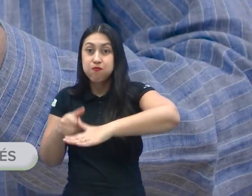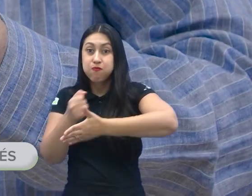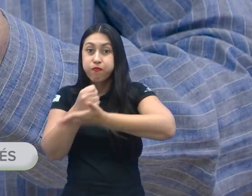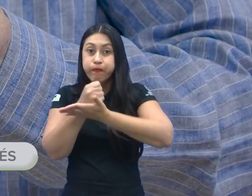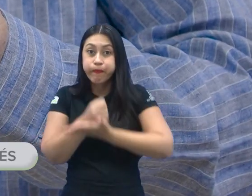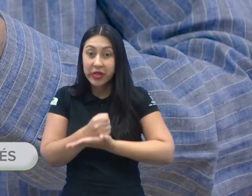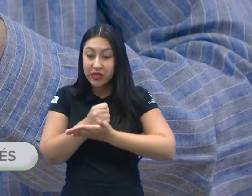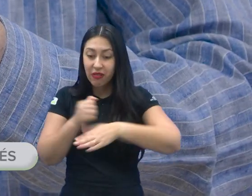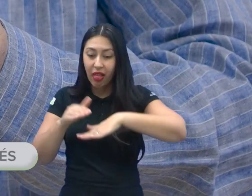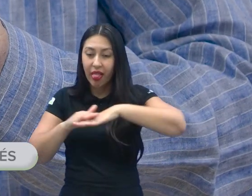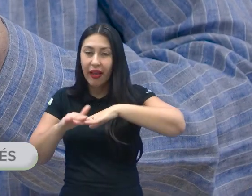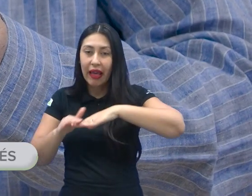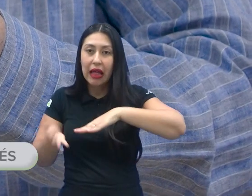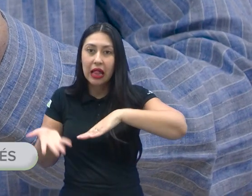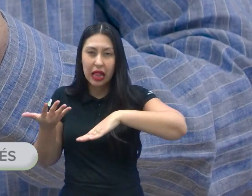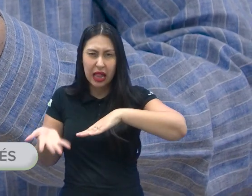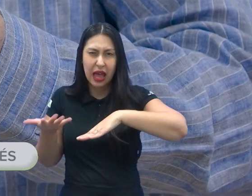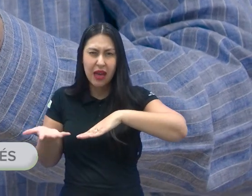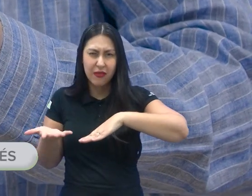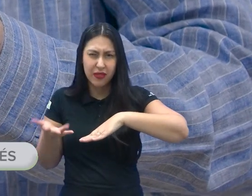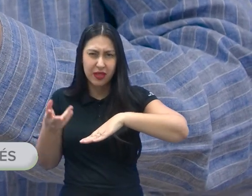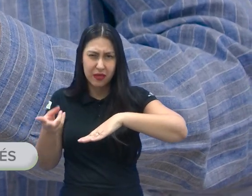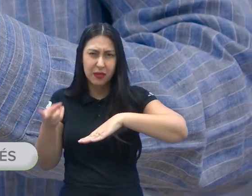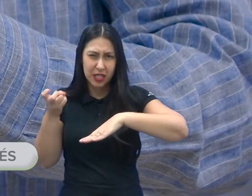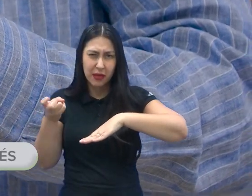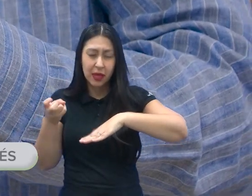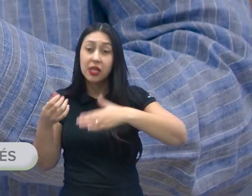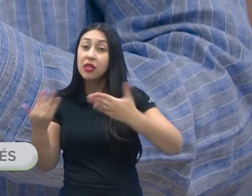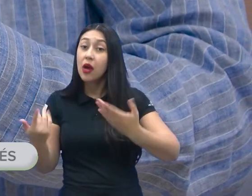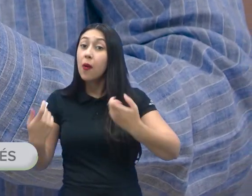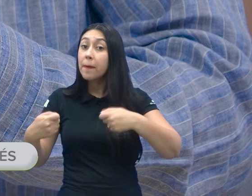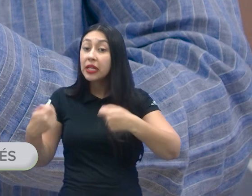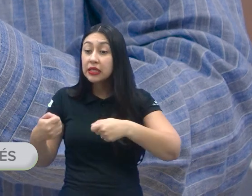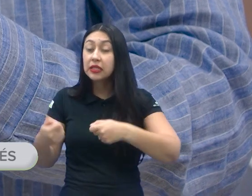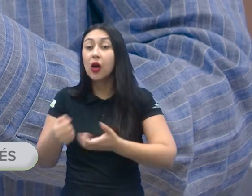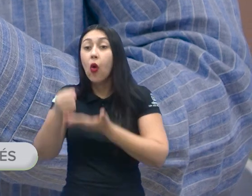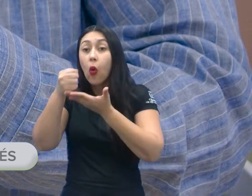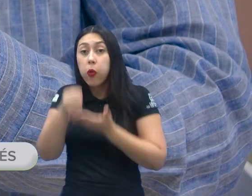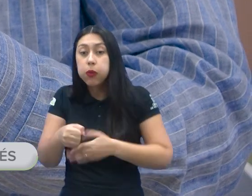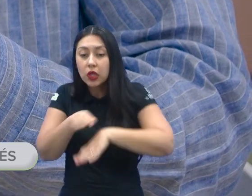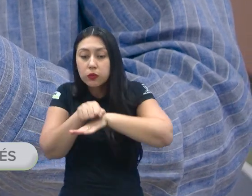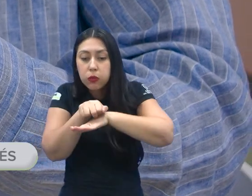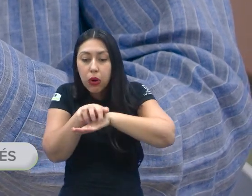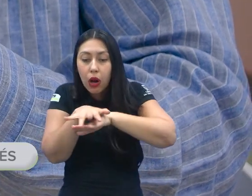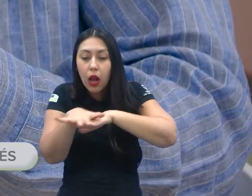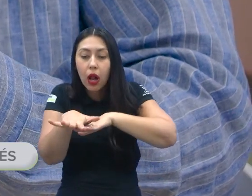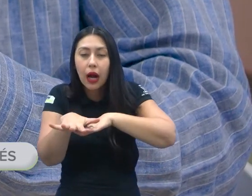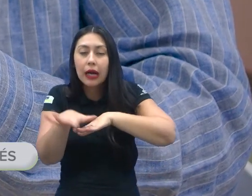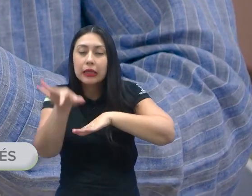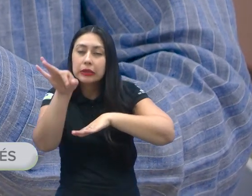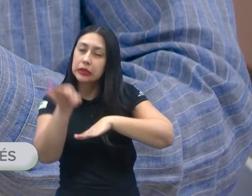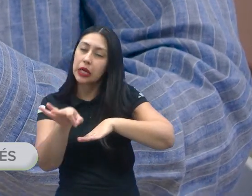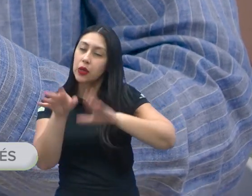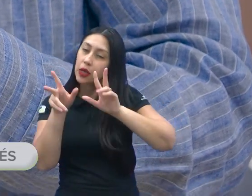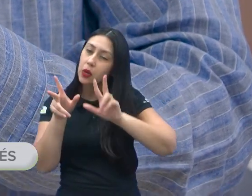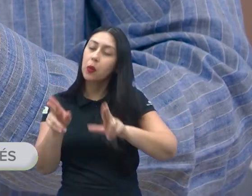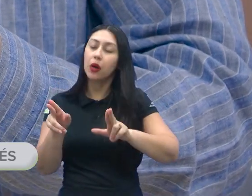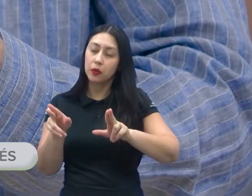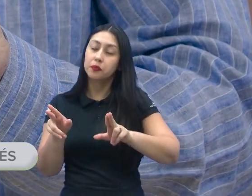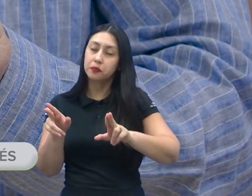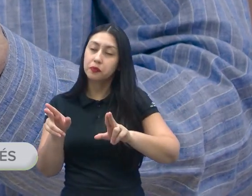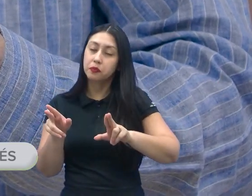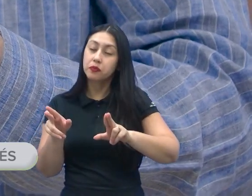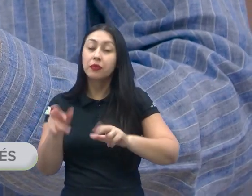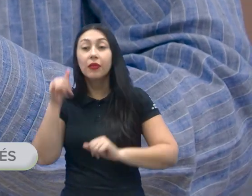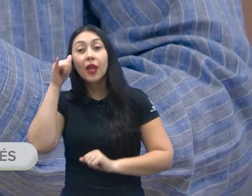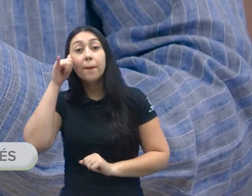plantar. Você está entendendo? Então, você tem que usar um calçado que distribua de uma forma mais homogênea o peso do corpo na região plantar, evitando assim